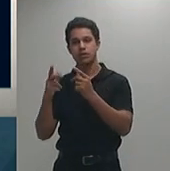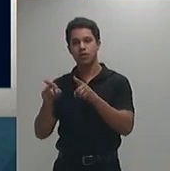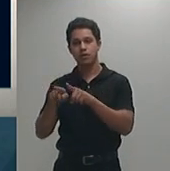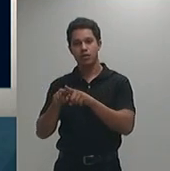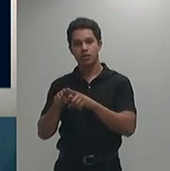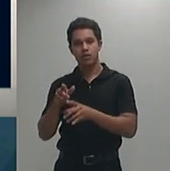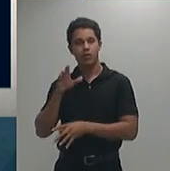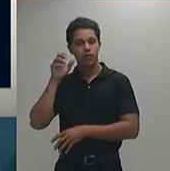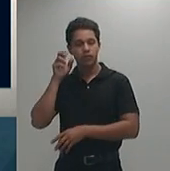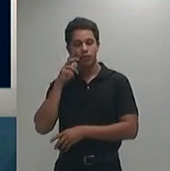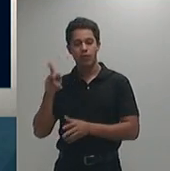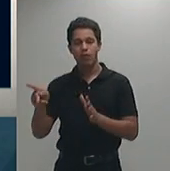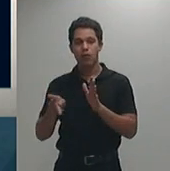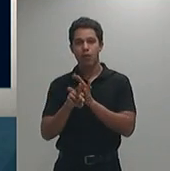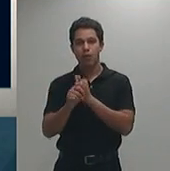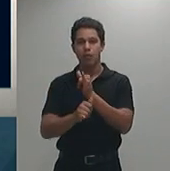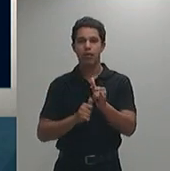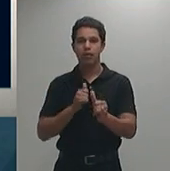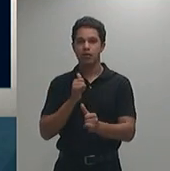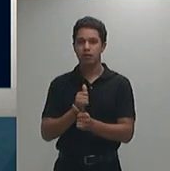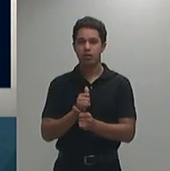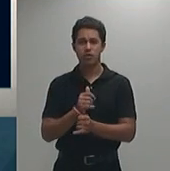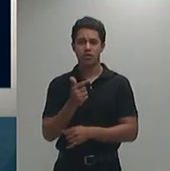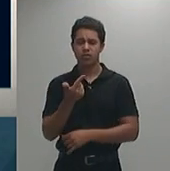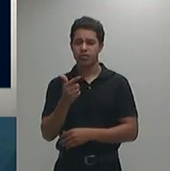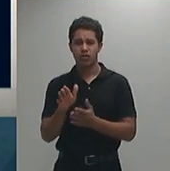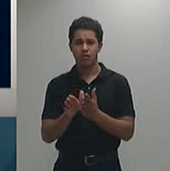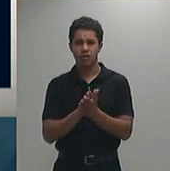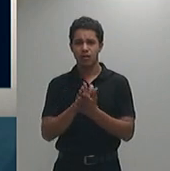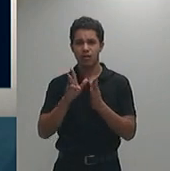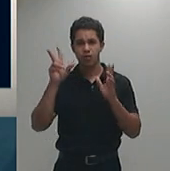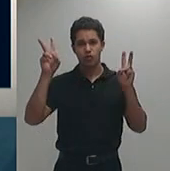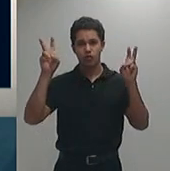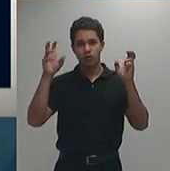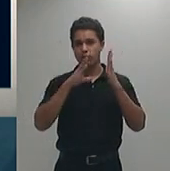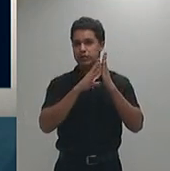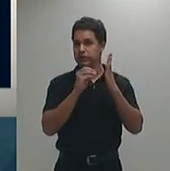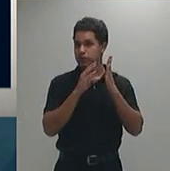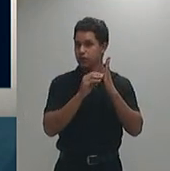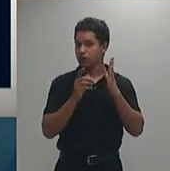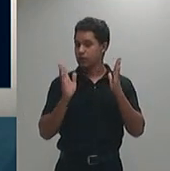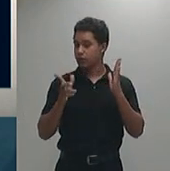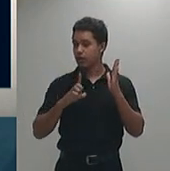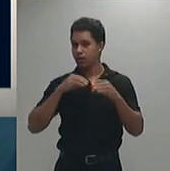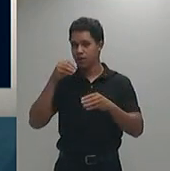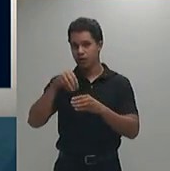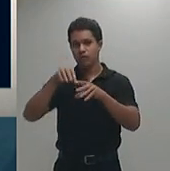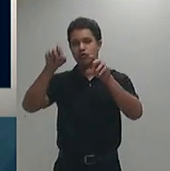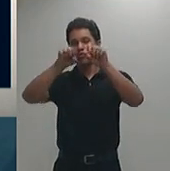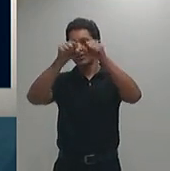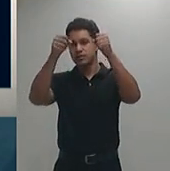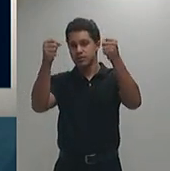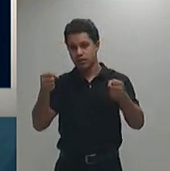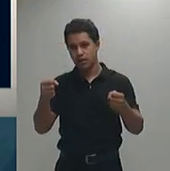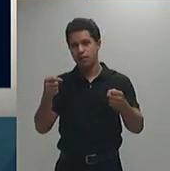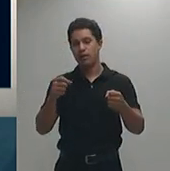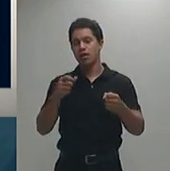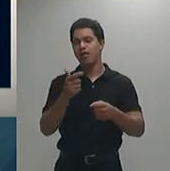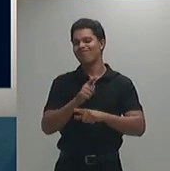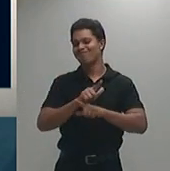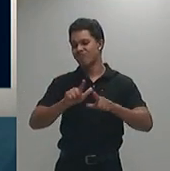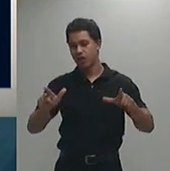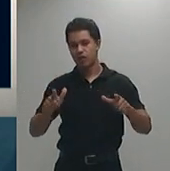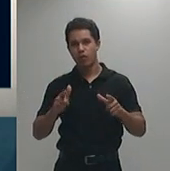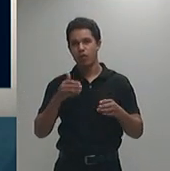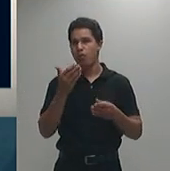internet eu não tenho nenhum destaque além do que já conta do sistema nenhum adiamento e